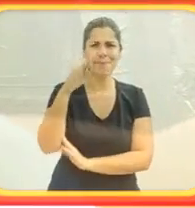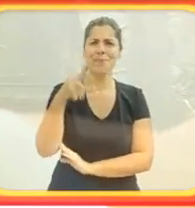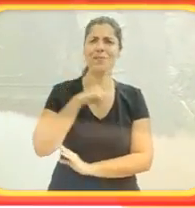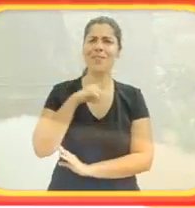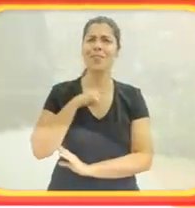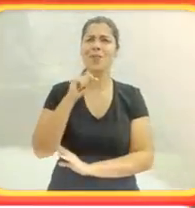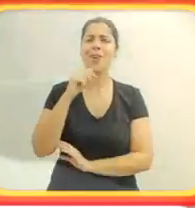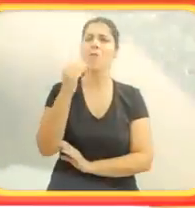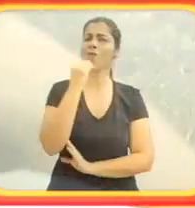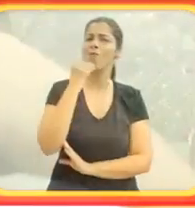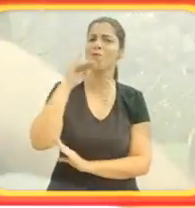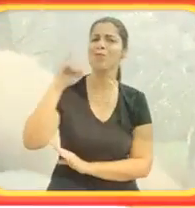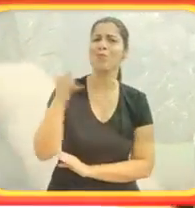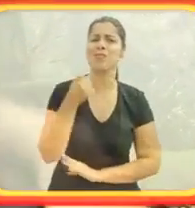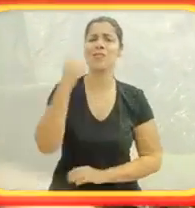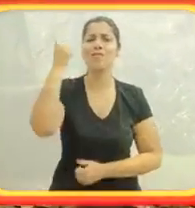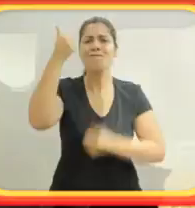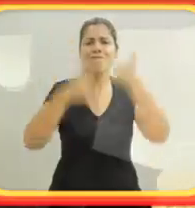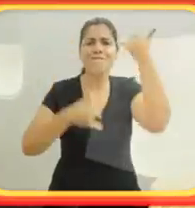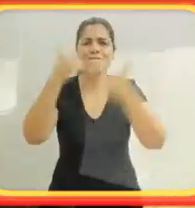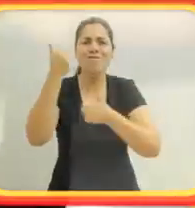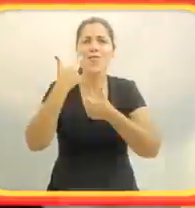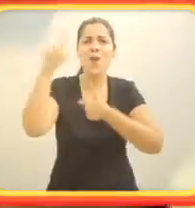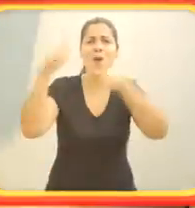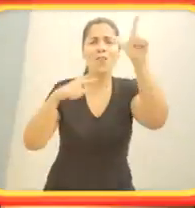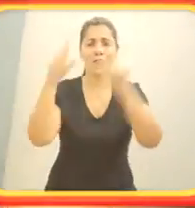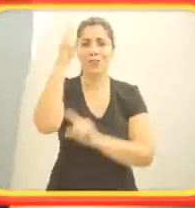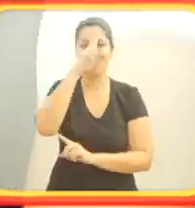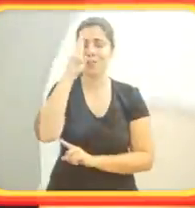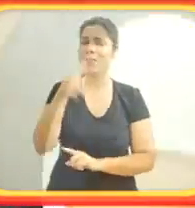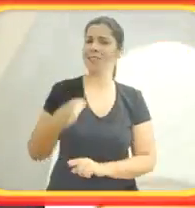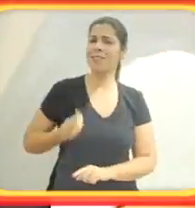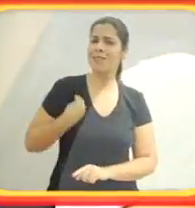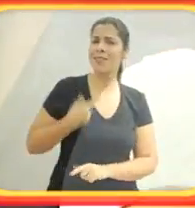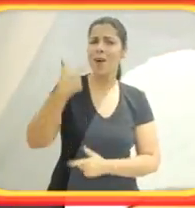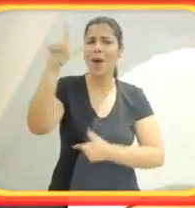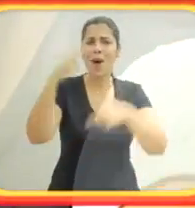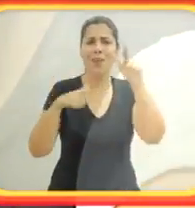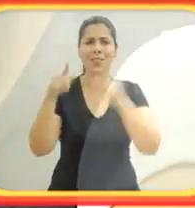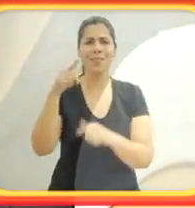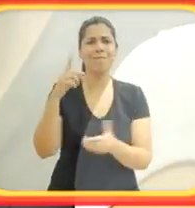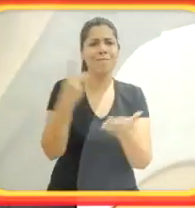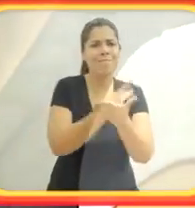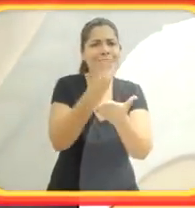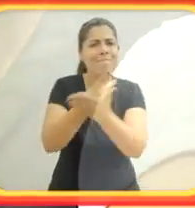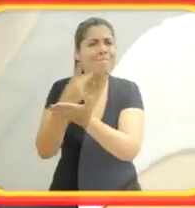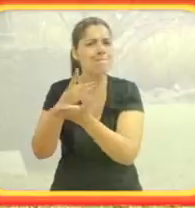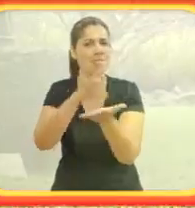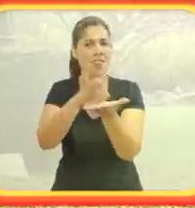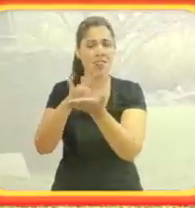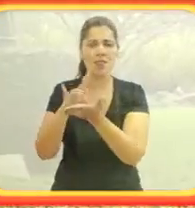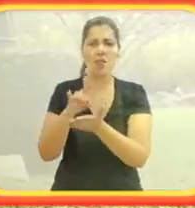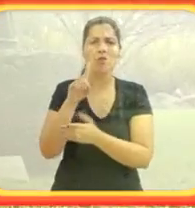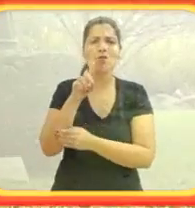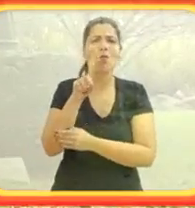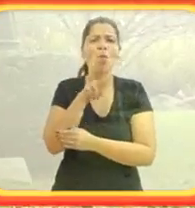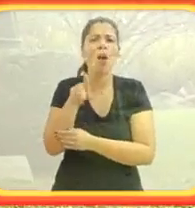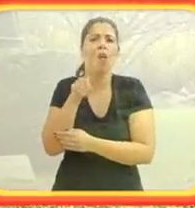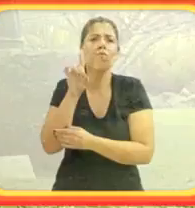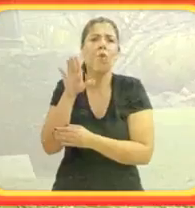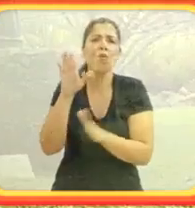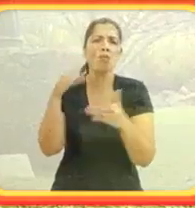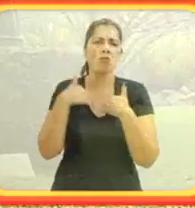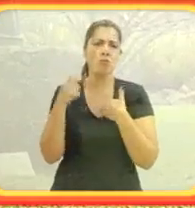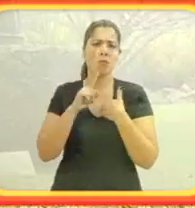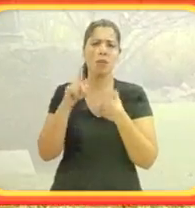diferentes realidades dentro de um mesmo trabalho. E também, principalmente, por ter a oportunidade de contar outras histórias, de viver outras realidades que